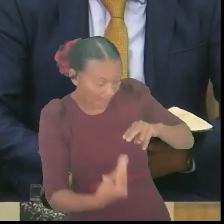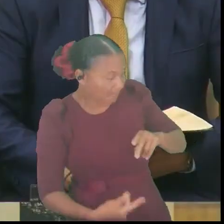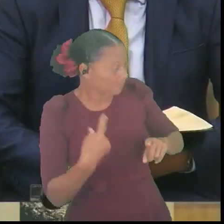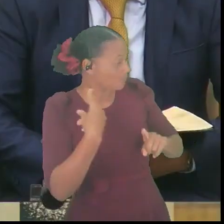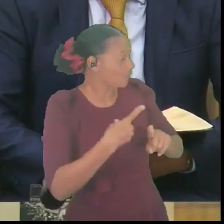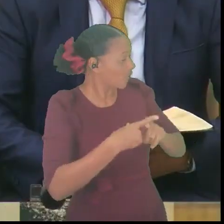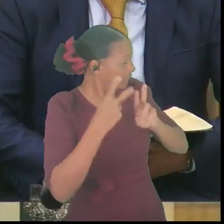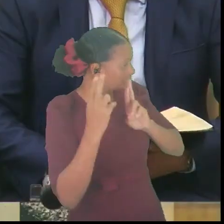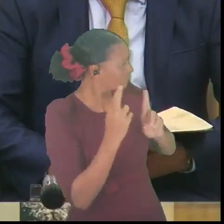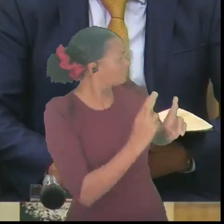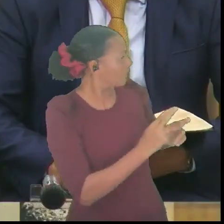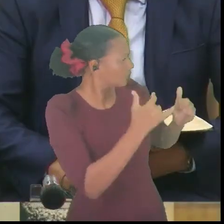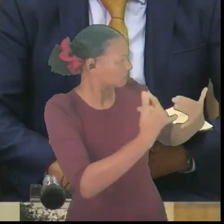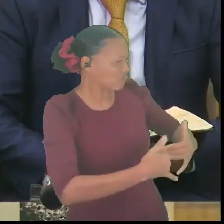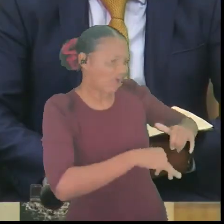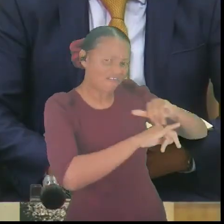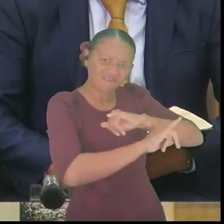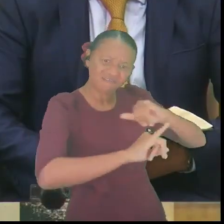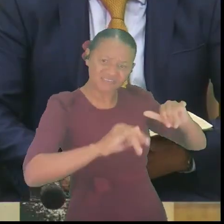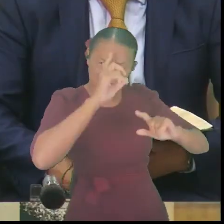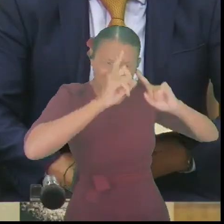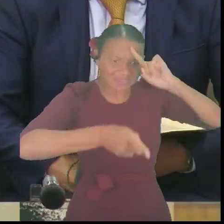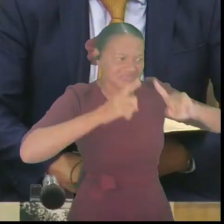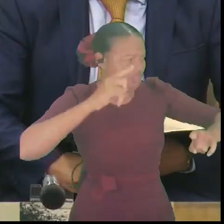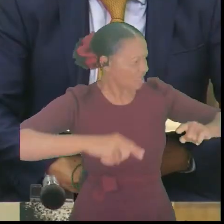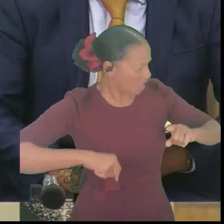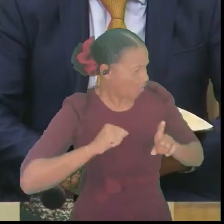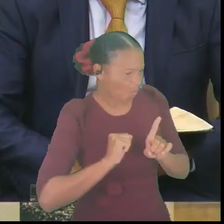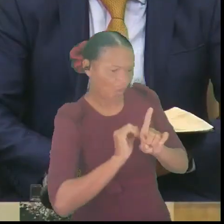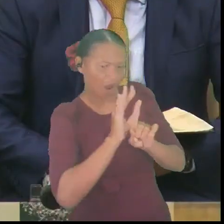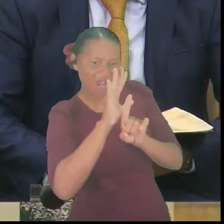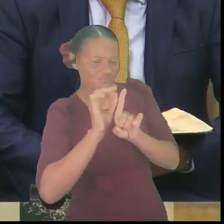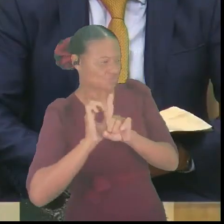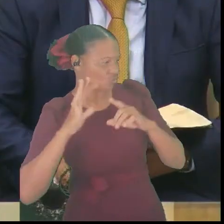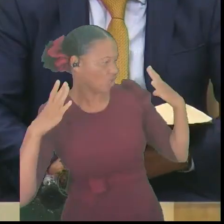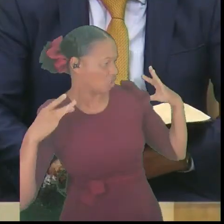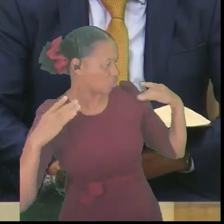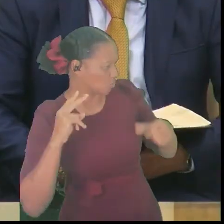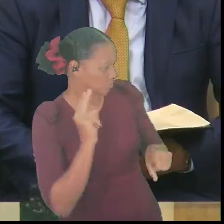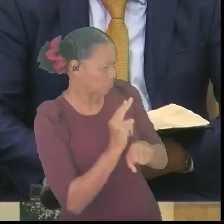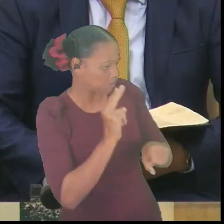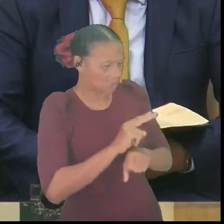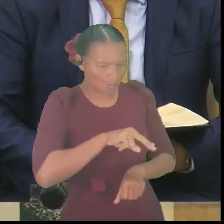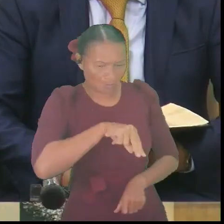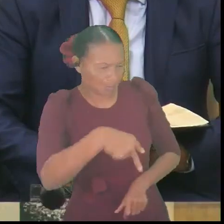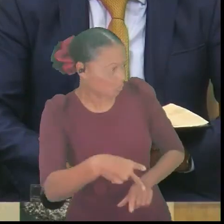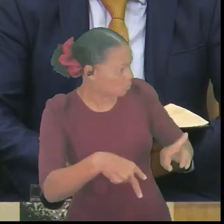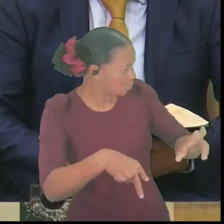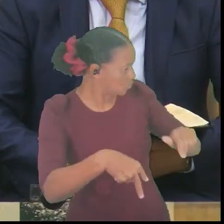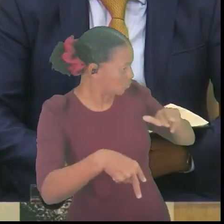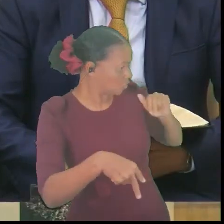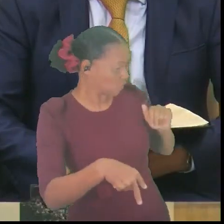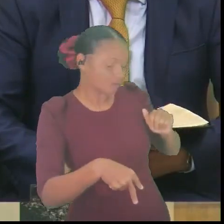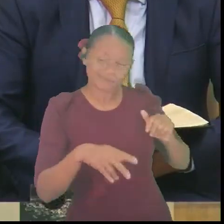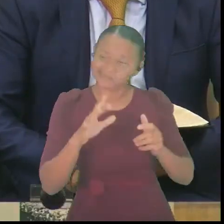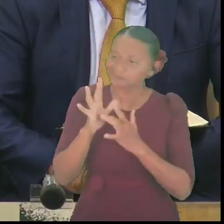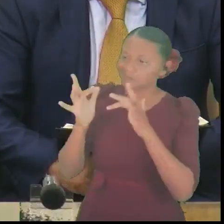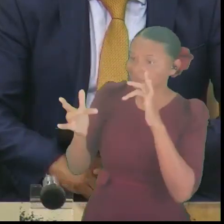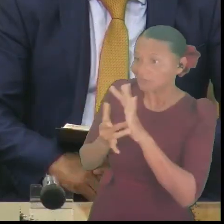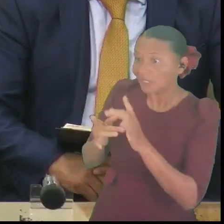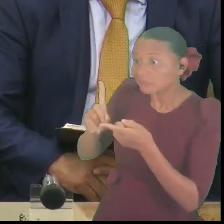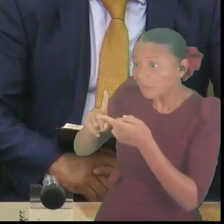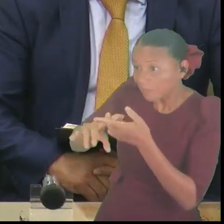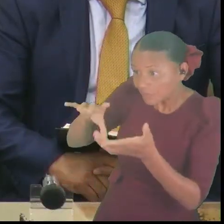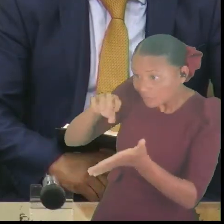está escrito que dará ordem aos teus anjos para que te protejam e nunca tropeces com o teu pé em pedra. E Jesus lhe disse: mas também